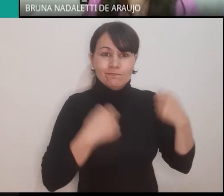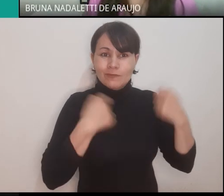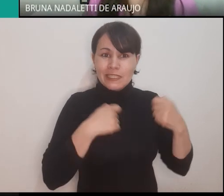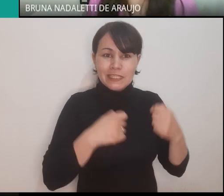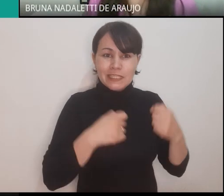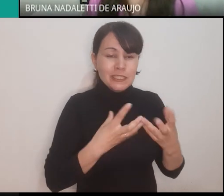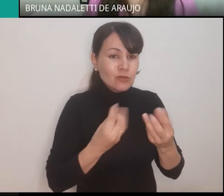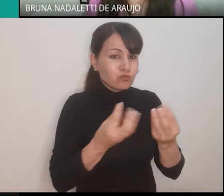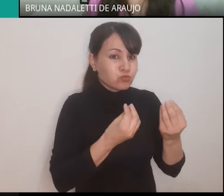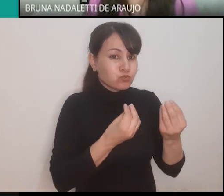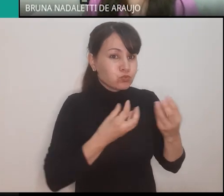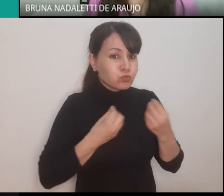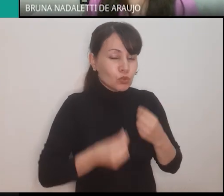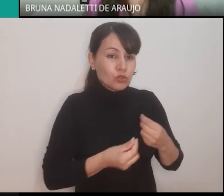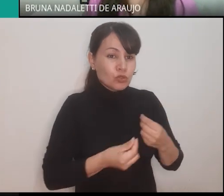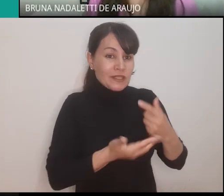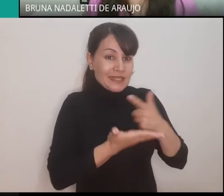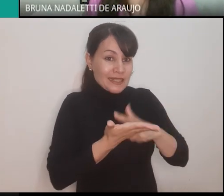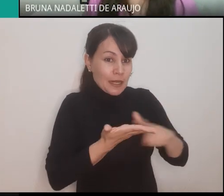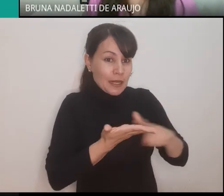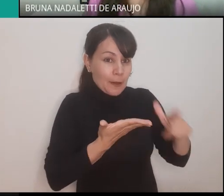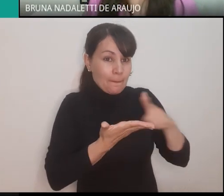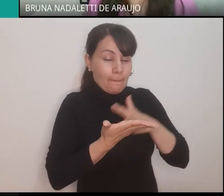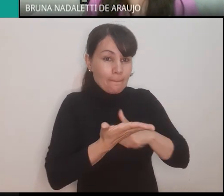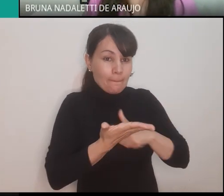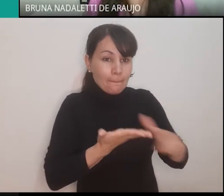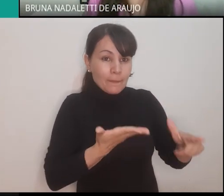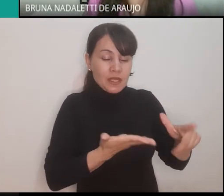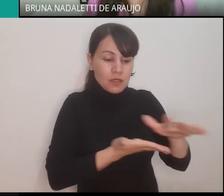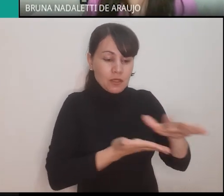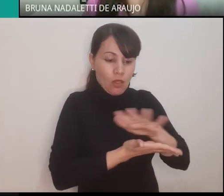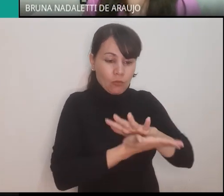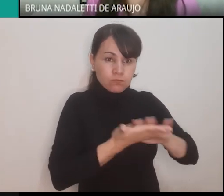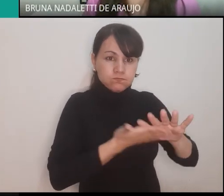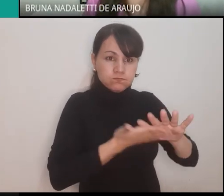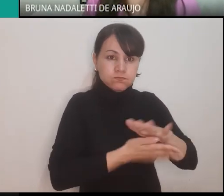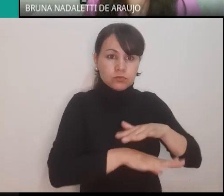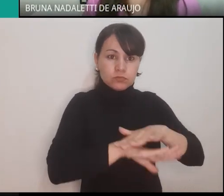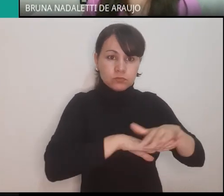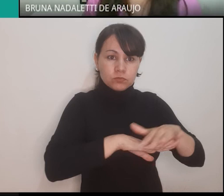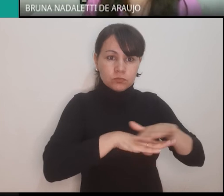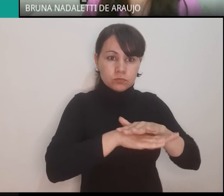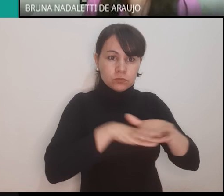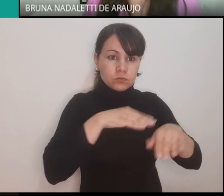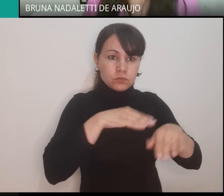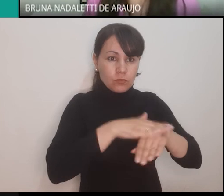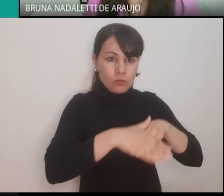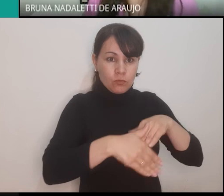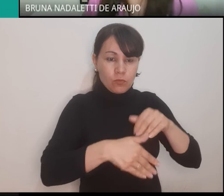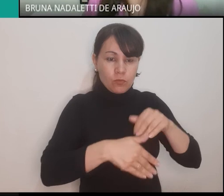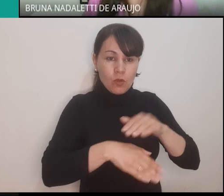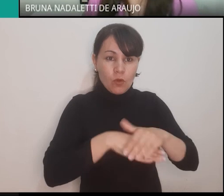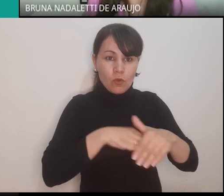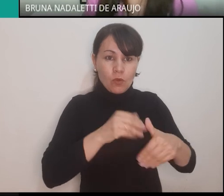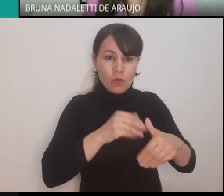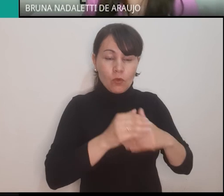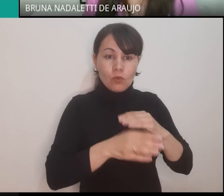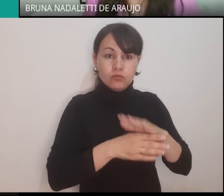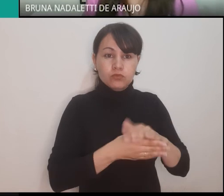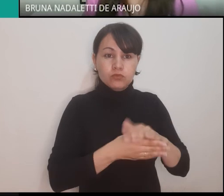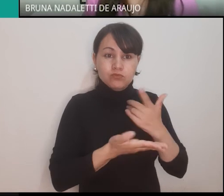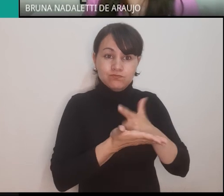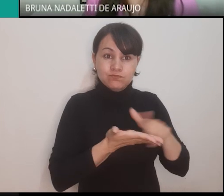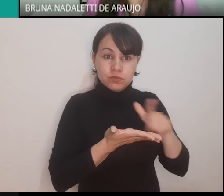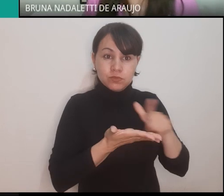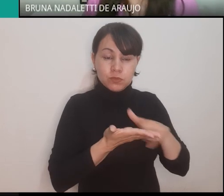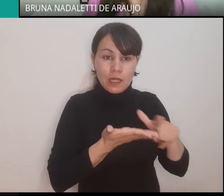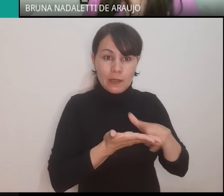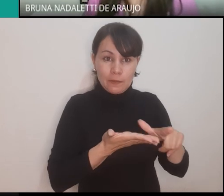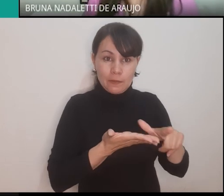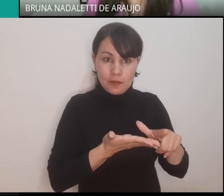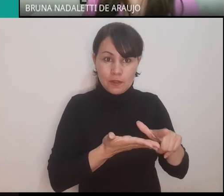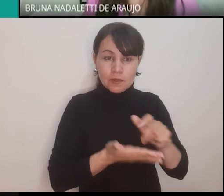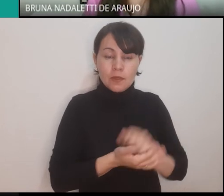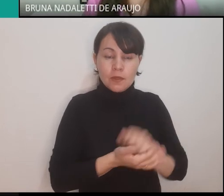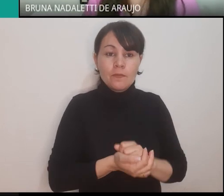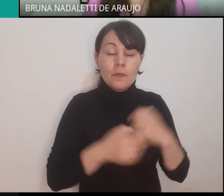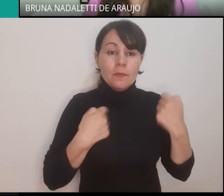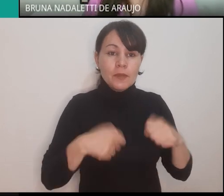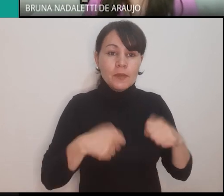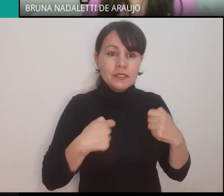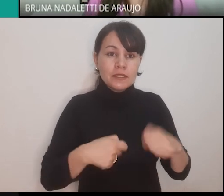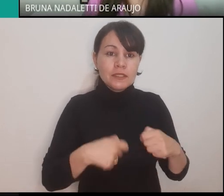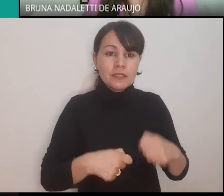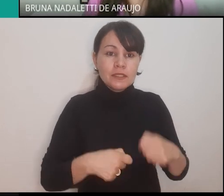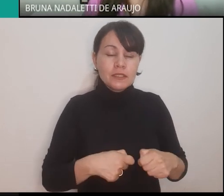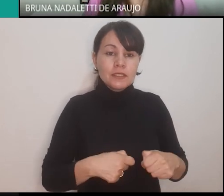esta orientação em uma aula para profissionais da área da saúde, vista a obviedade dela, mas